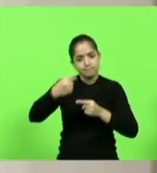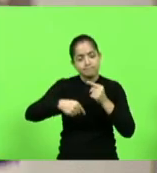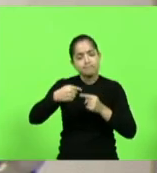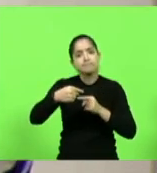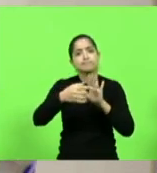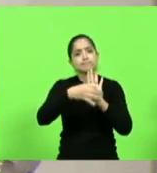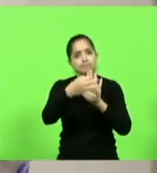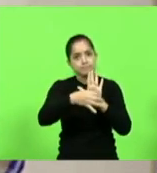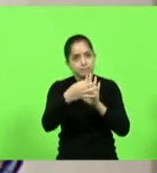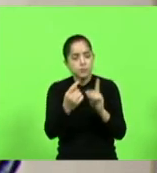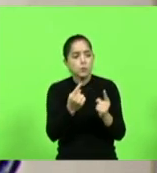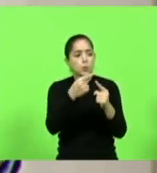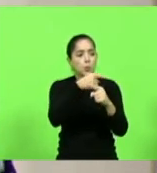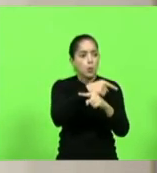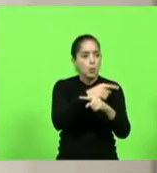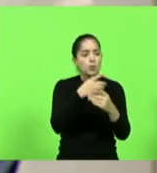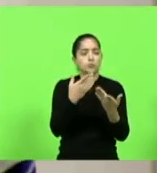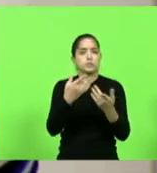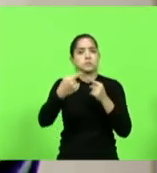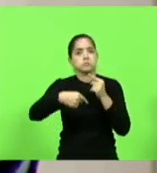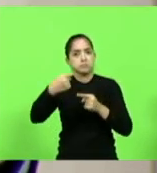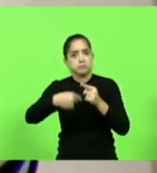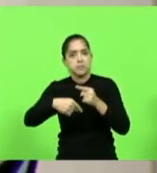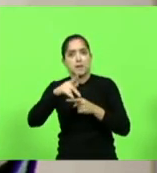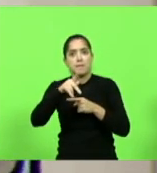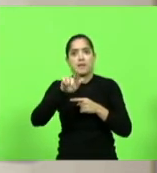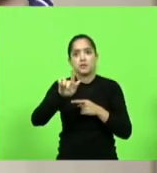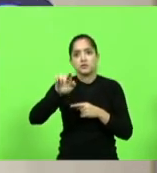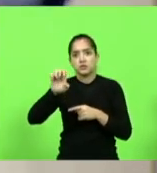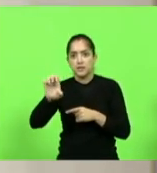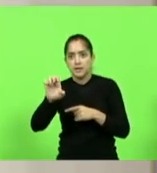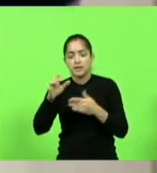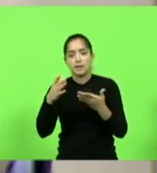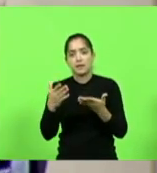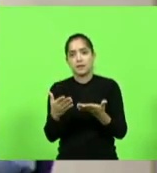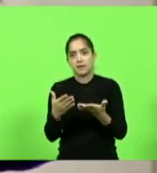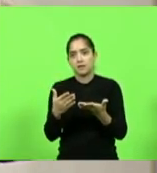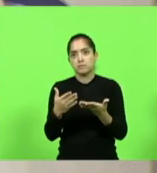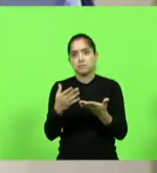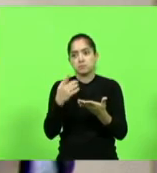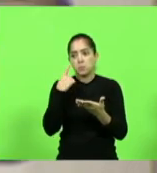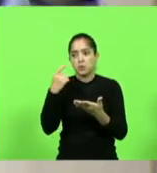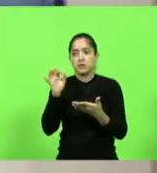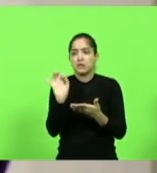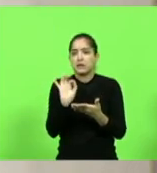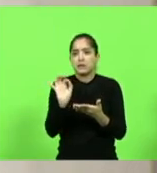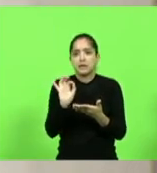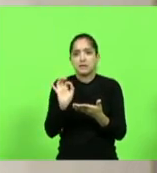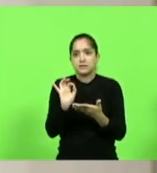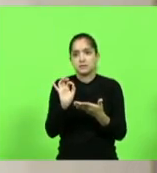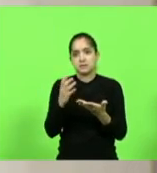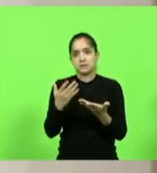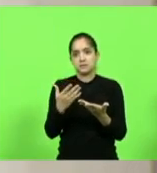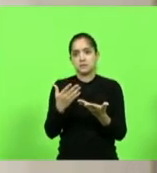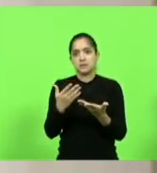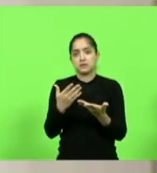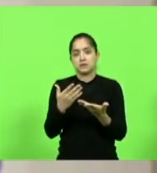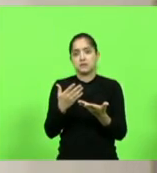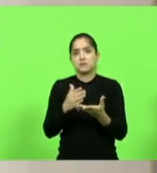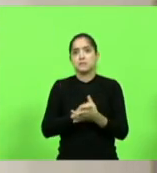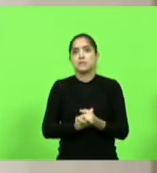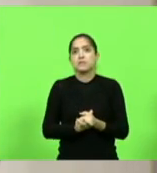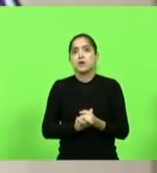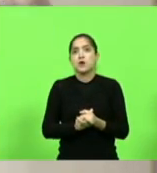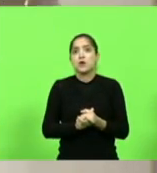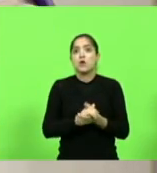pareceres contraditórios da PGE. Isso não interessa ao povo catarinense.